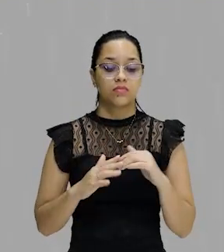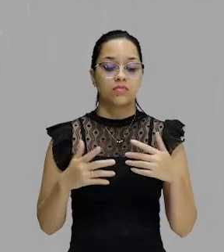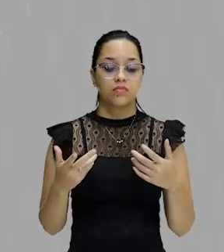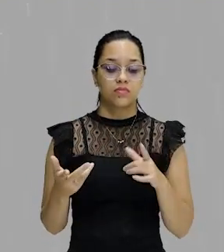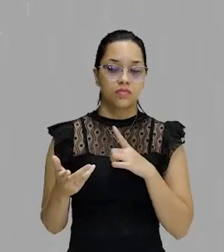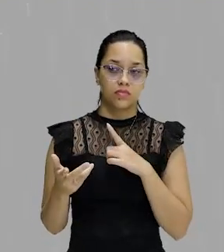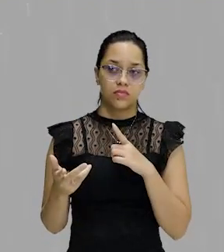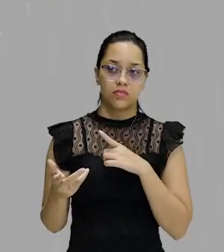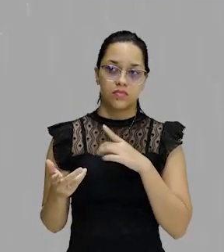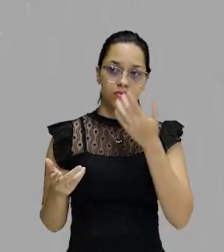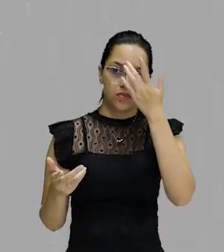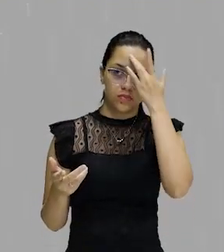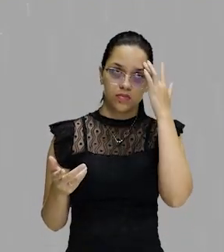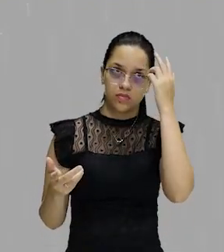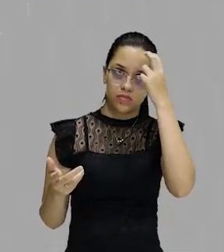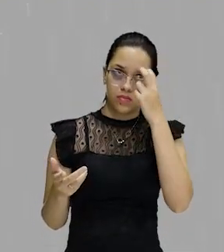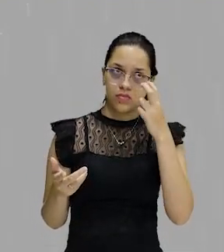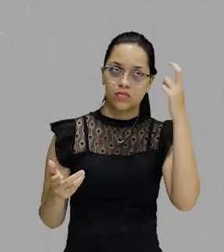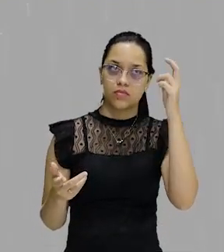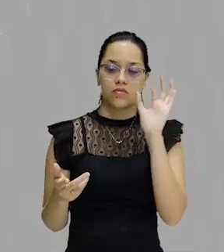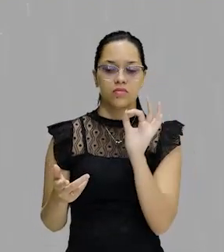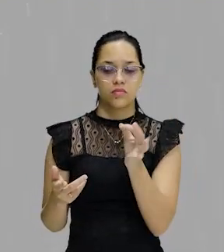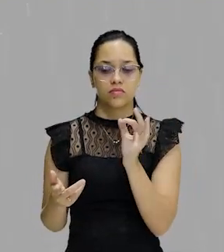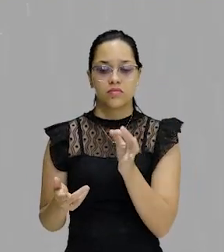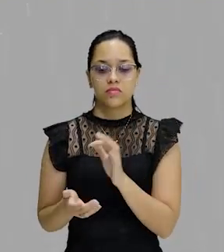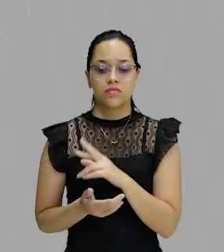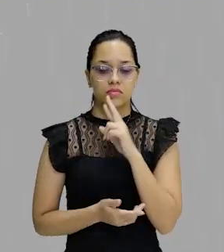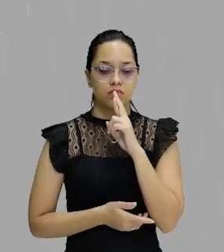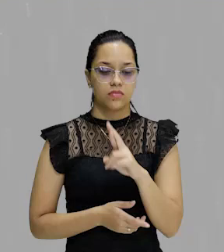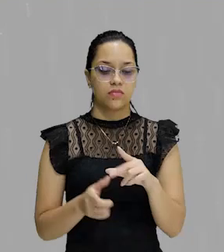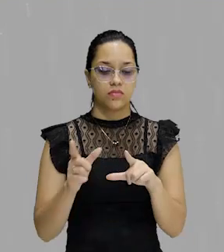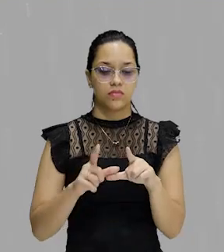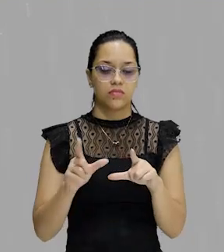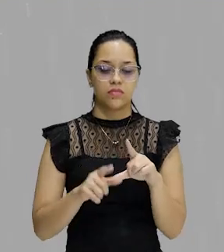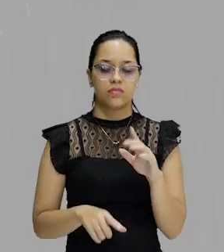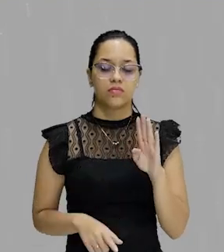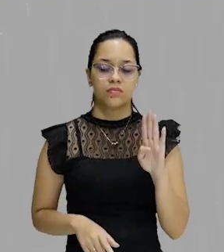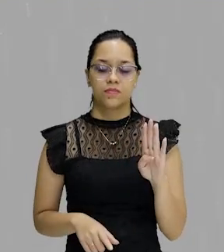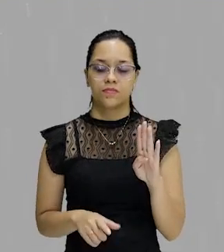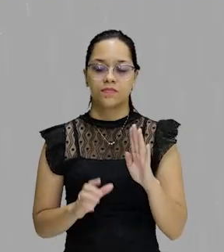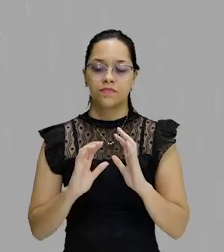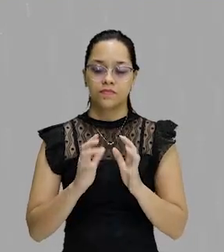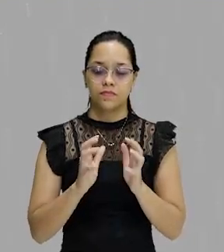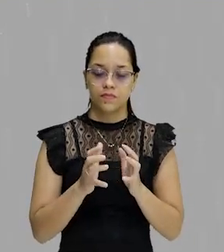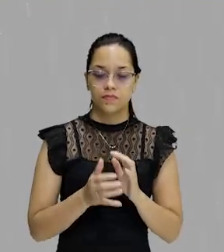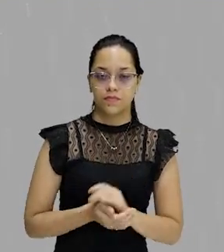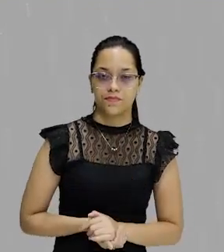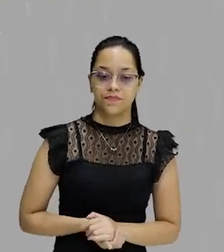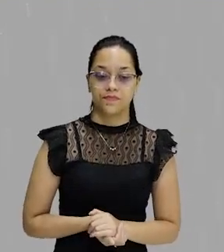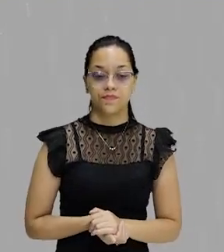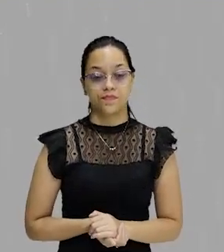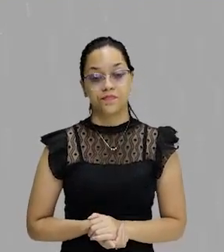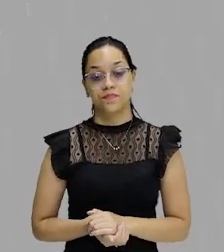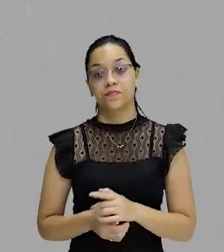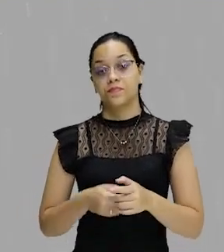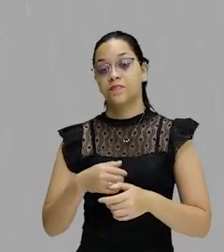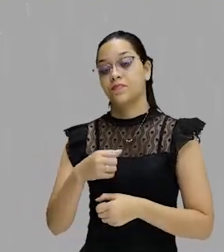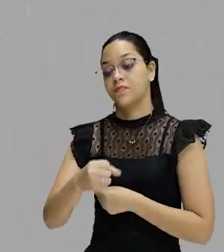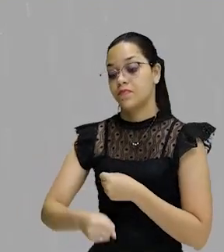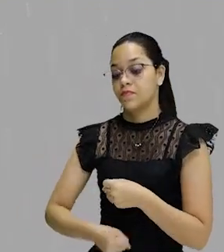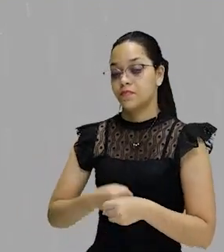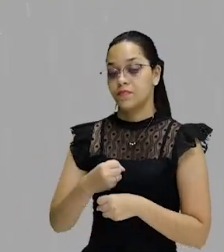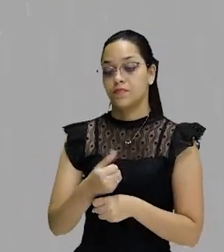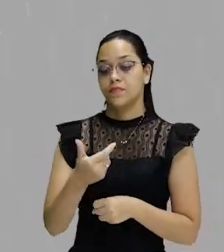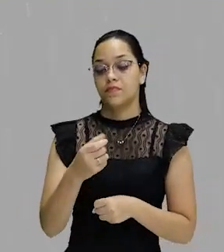de intelectuais, professores eruditos. Ok? Resposta letra B de bola. Vamos lá? 2011,